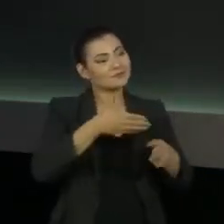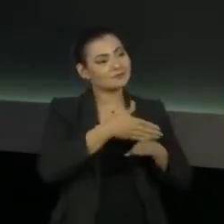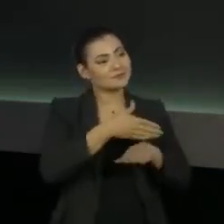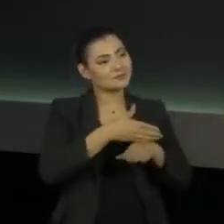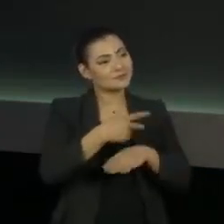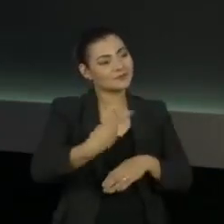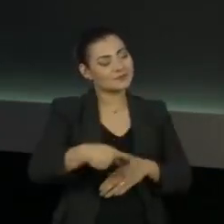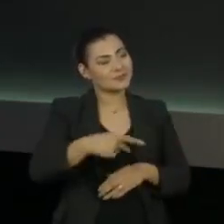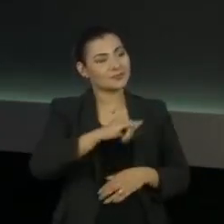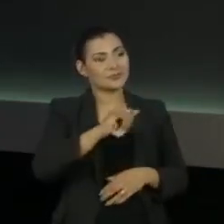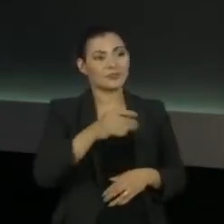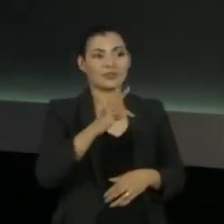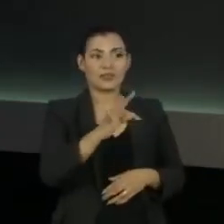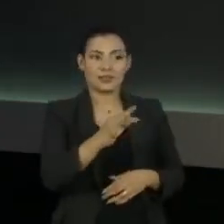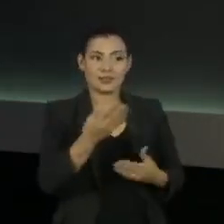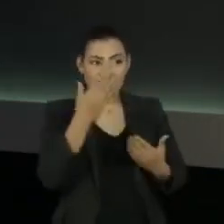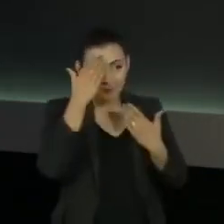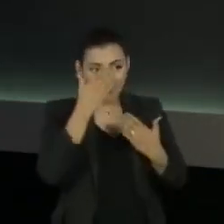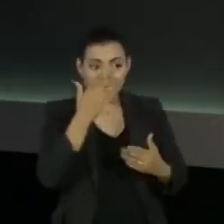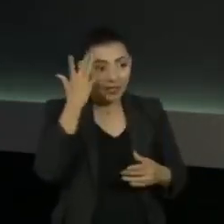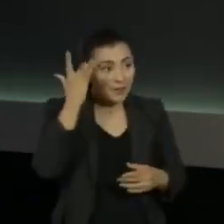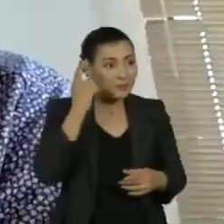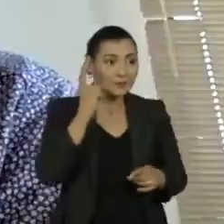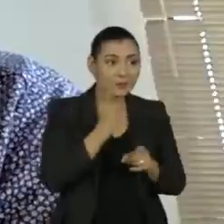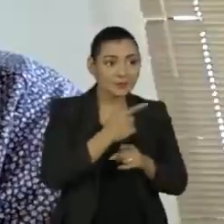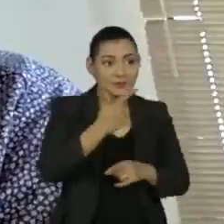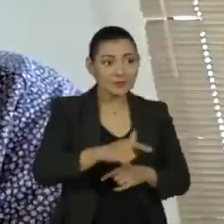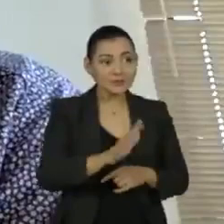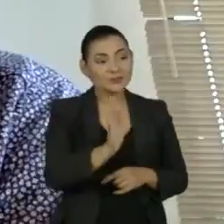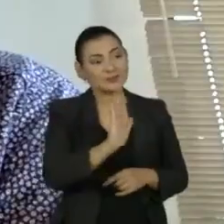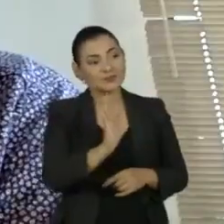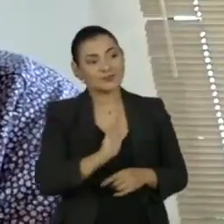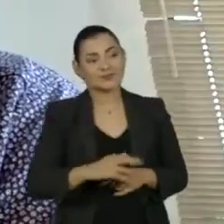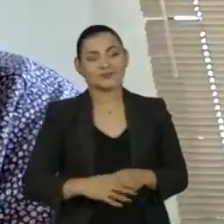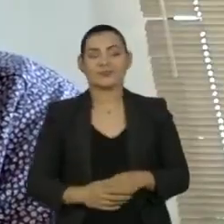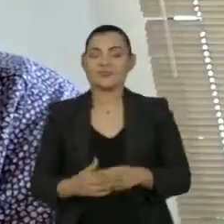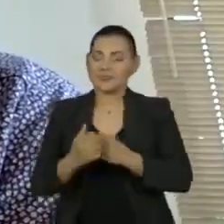conosco aqui no Jornal da Tarde e até a próxima. Até a próxima, Joyce. Muito obrigado.